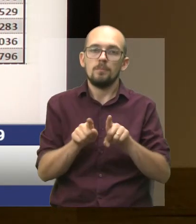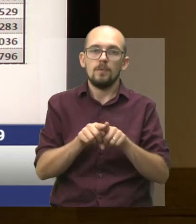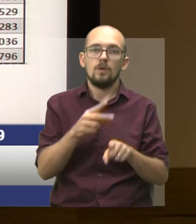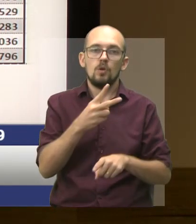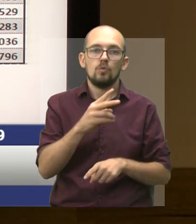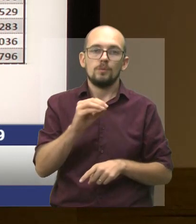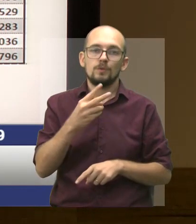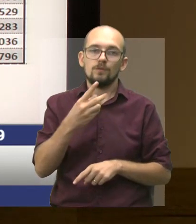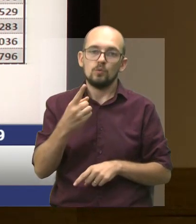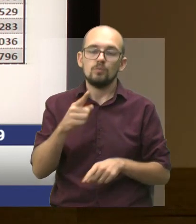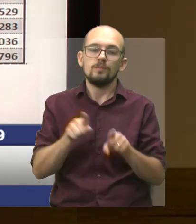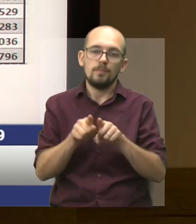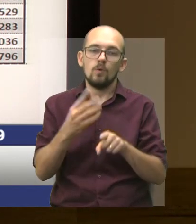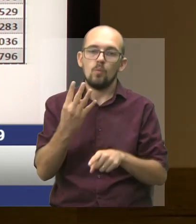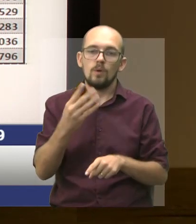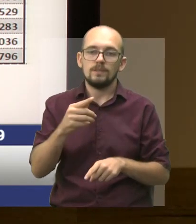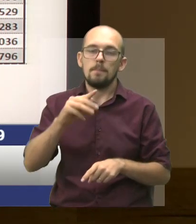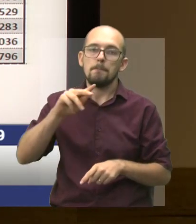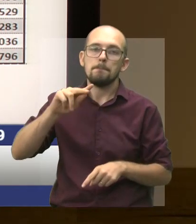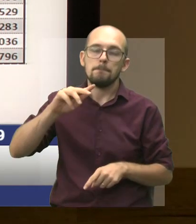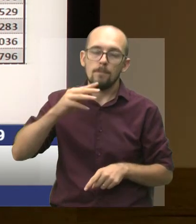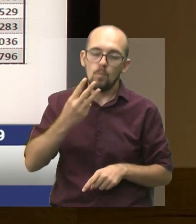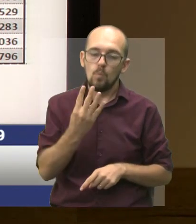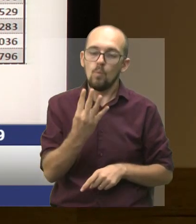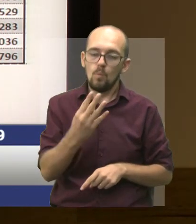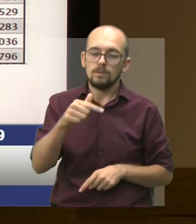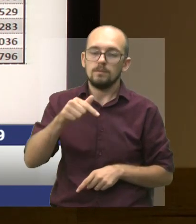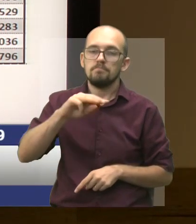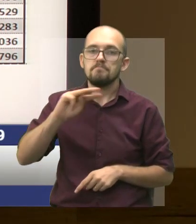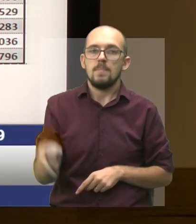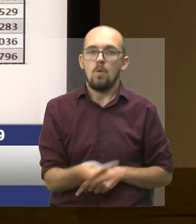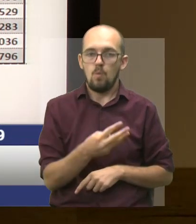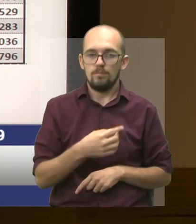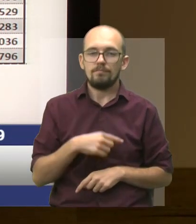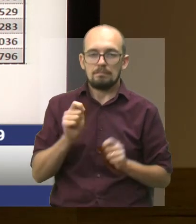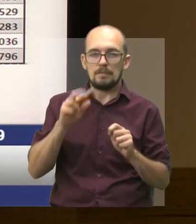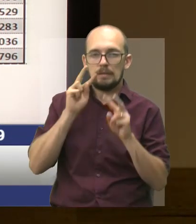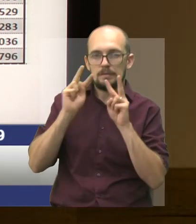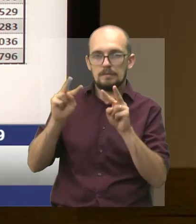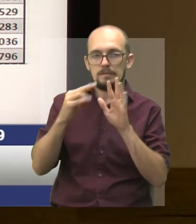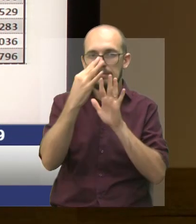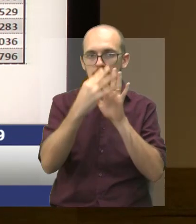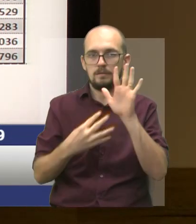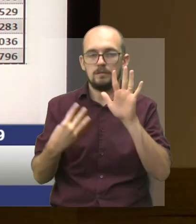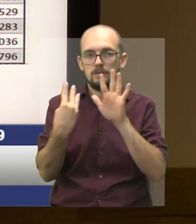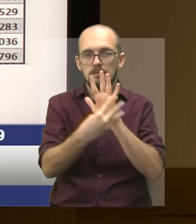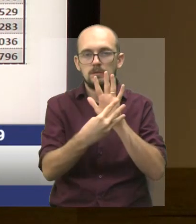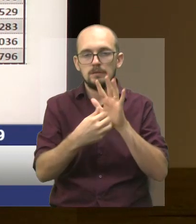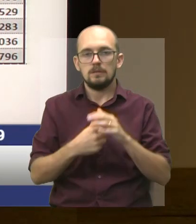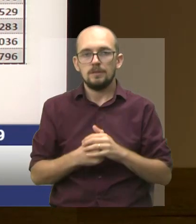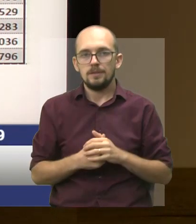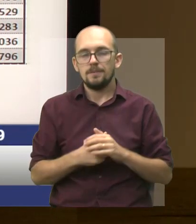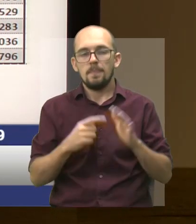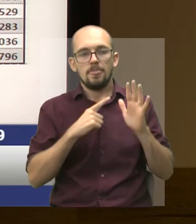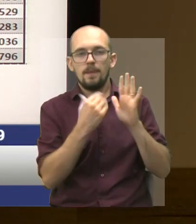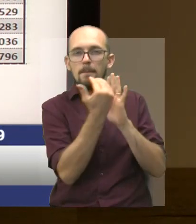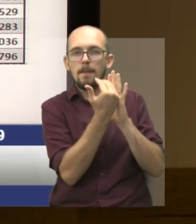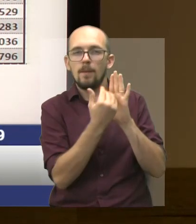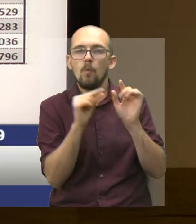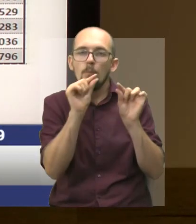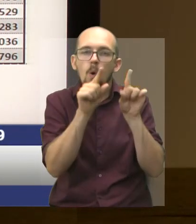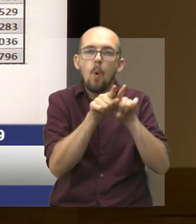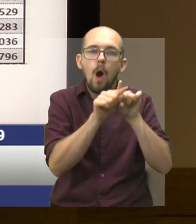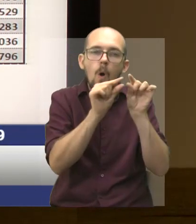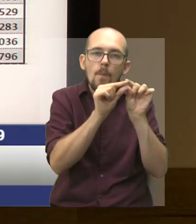47 milhões. Os senhores podem observar que os valores têm aí um pequeno